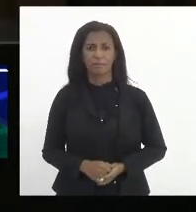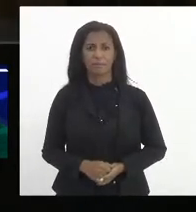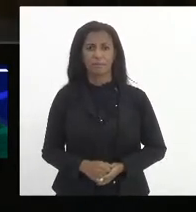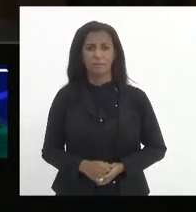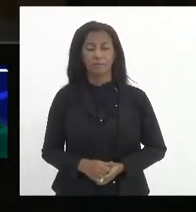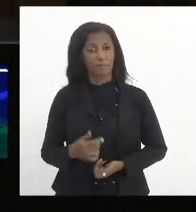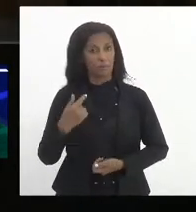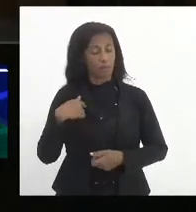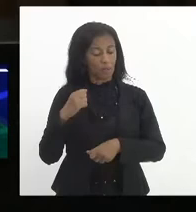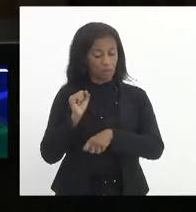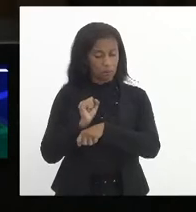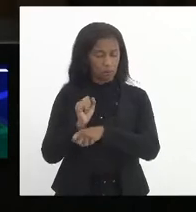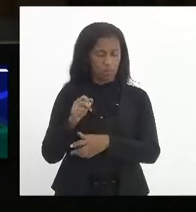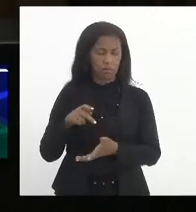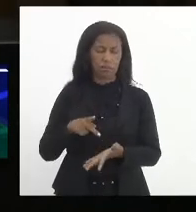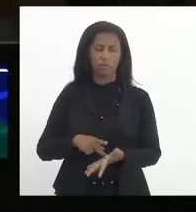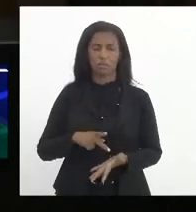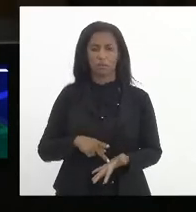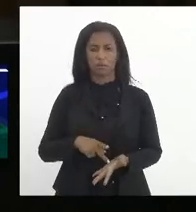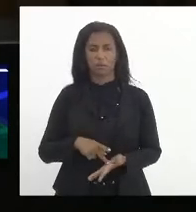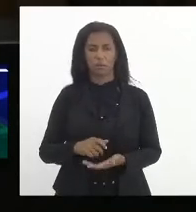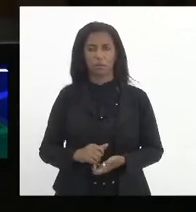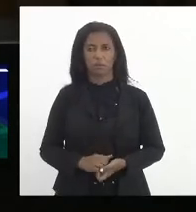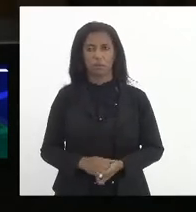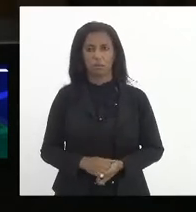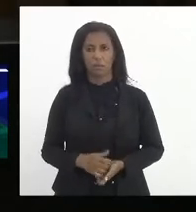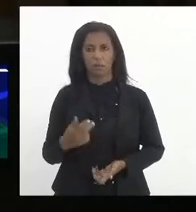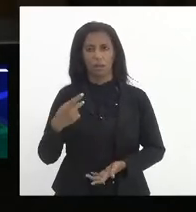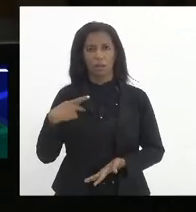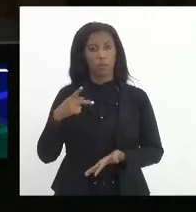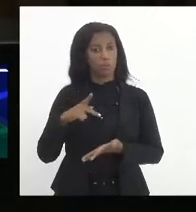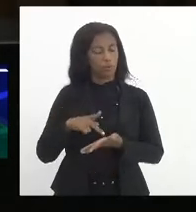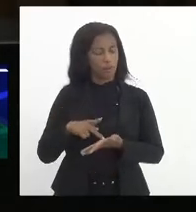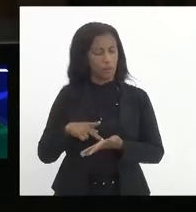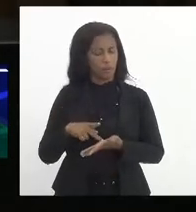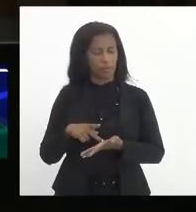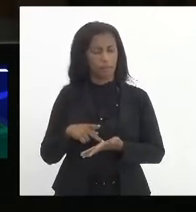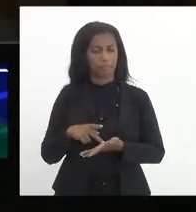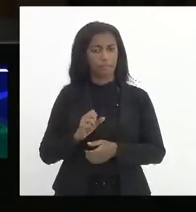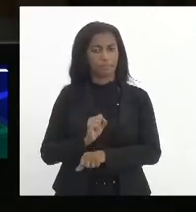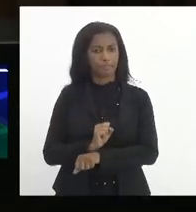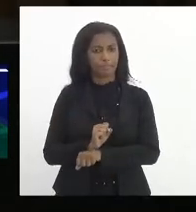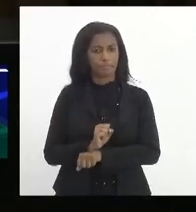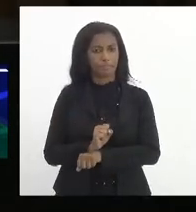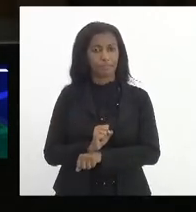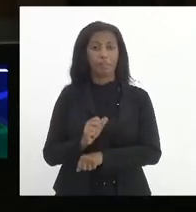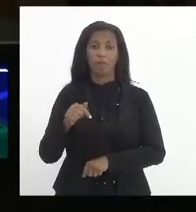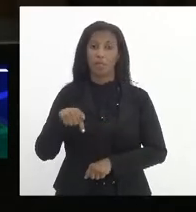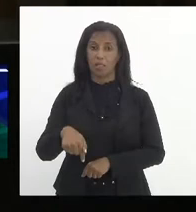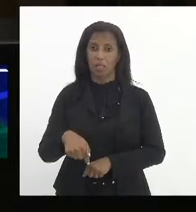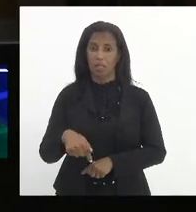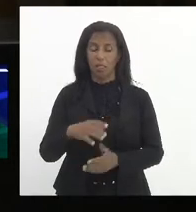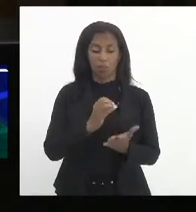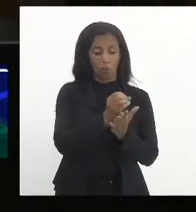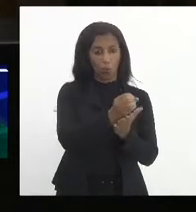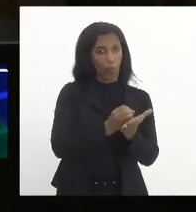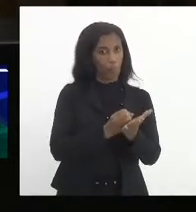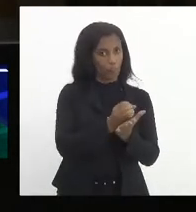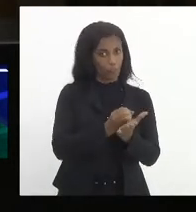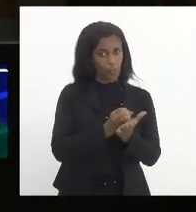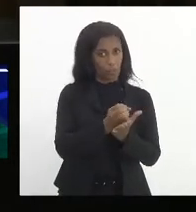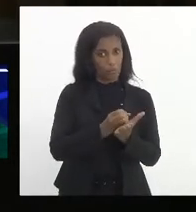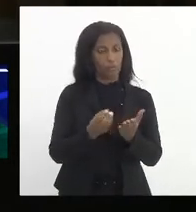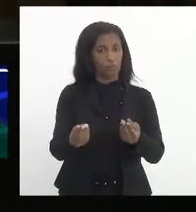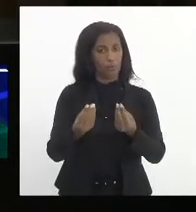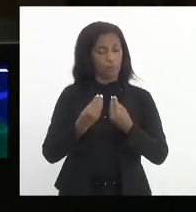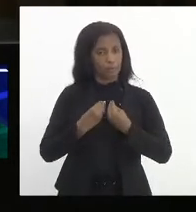e eu espero sinceramente eu espero sinceramente que esse documento que me foi encaminhado esse